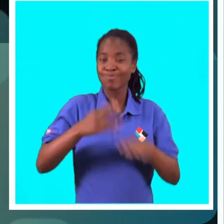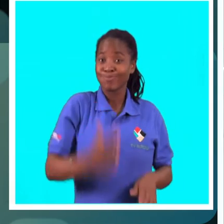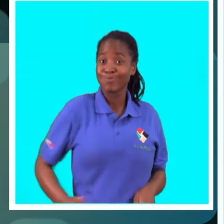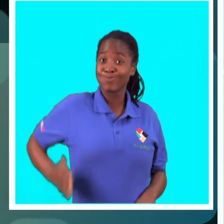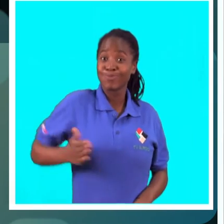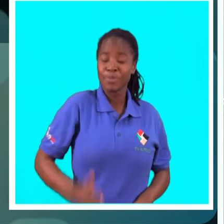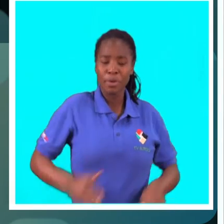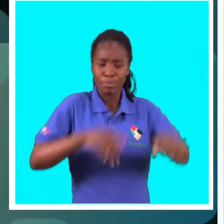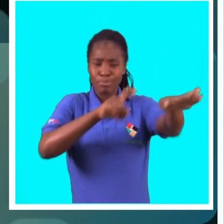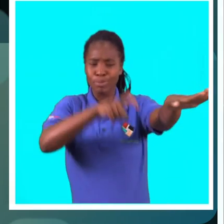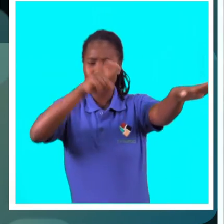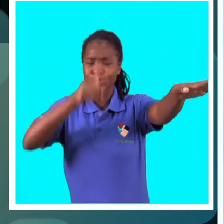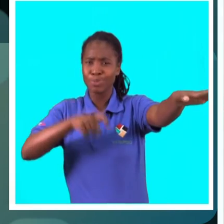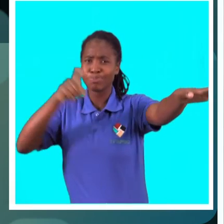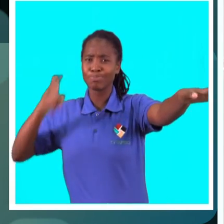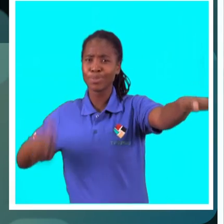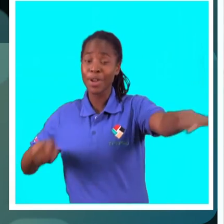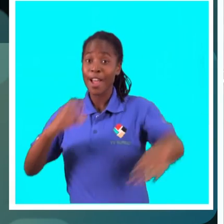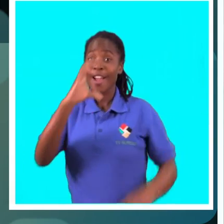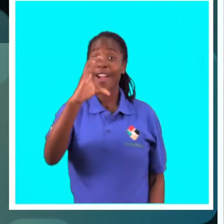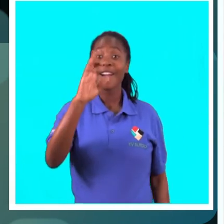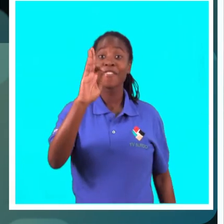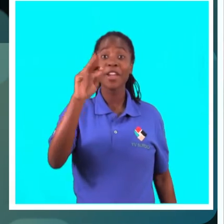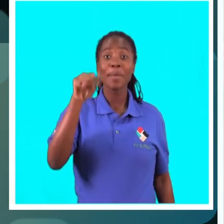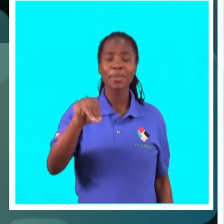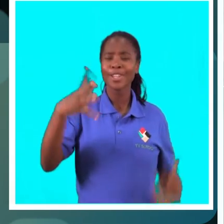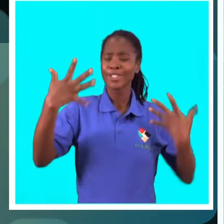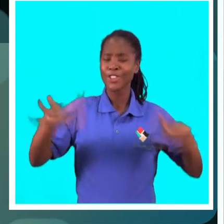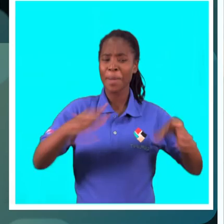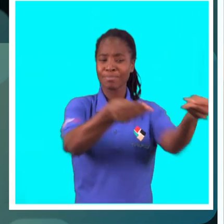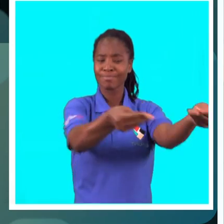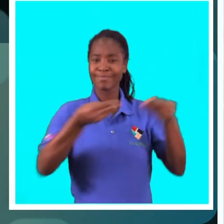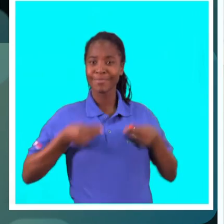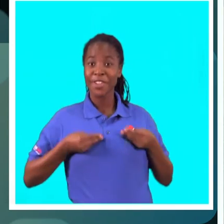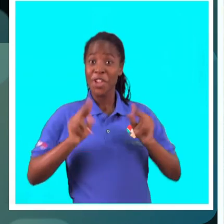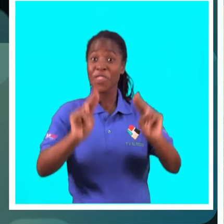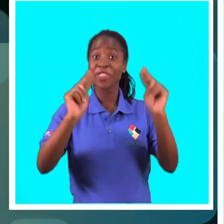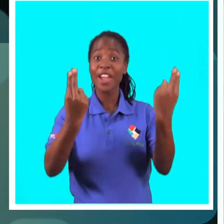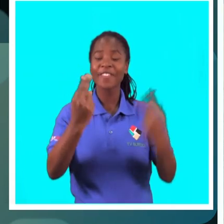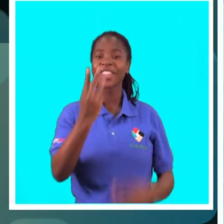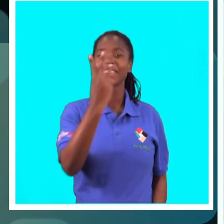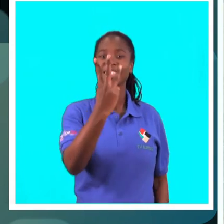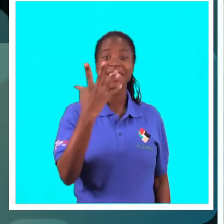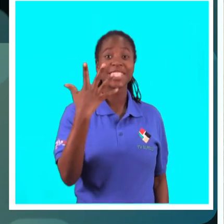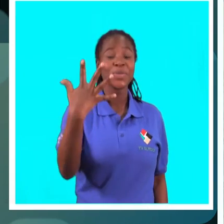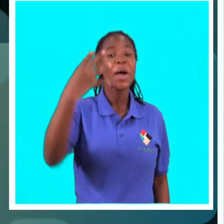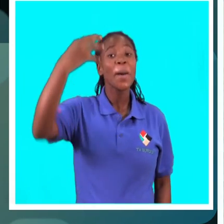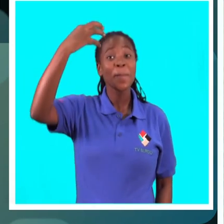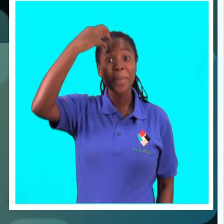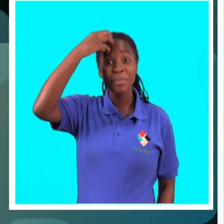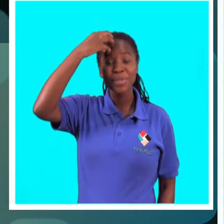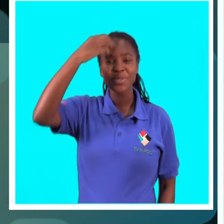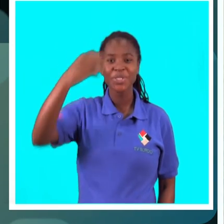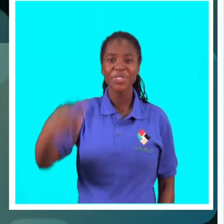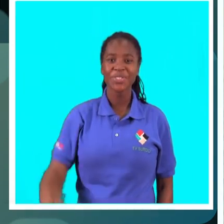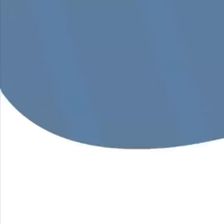recentemente os cfm reforçaram o seu sistema de transporte com 35 novas carruagens para Maputo